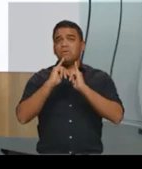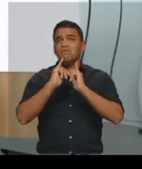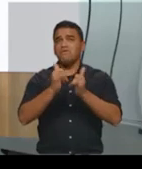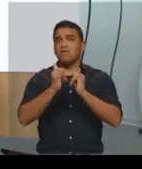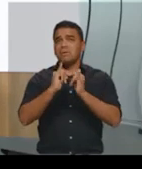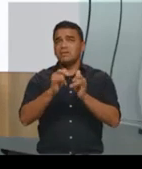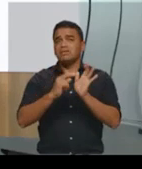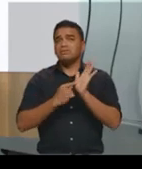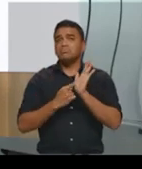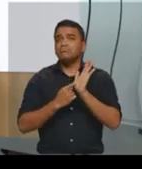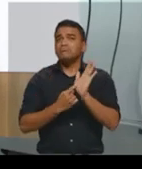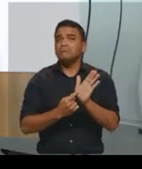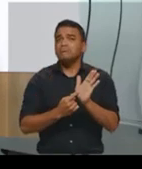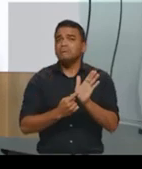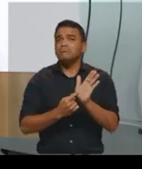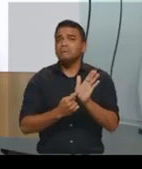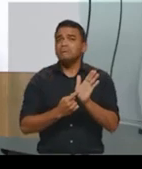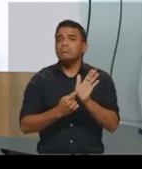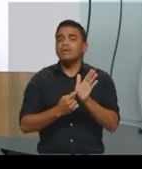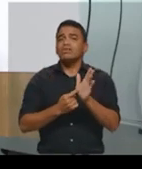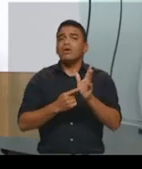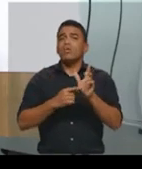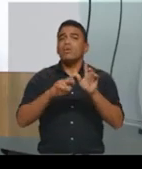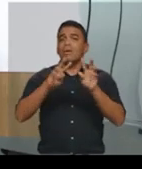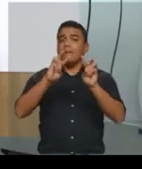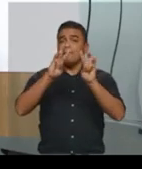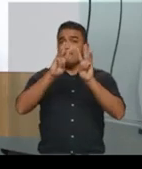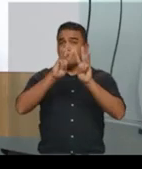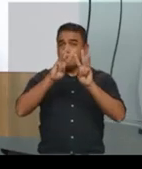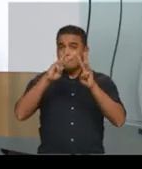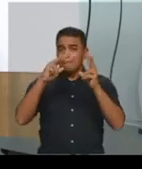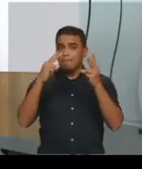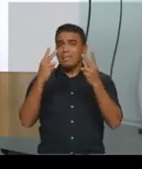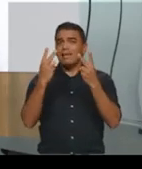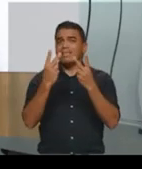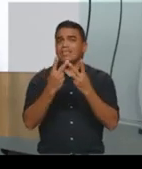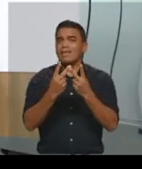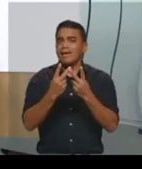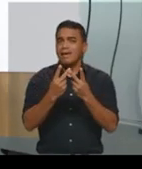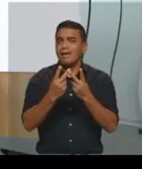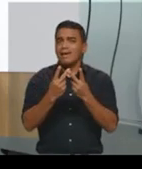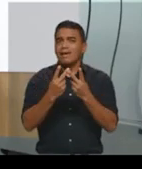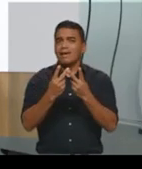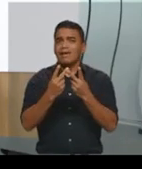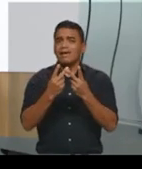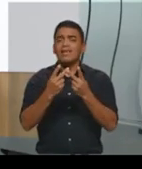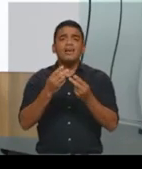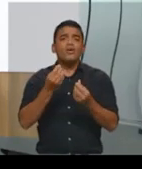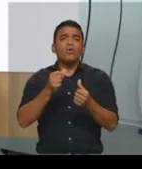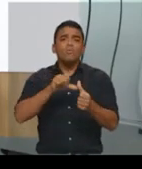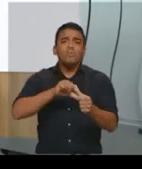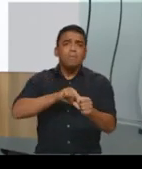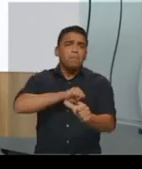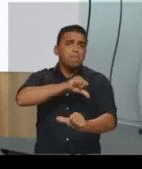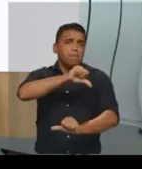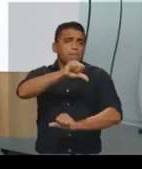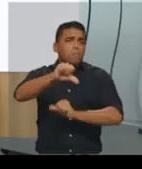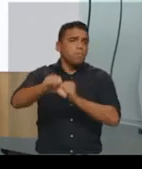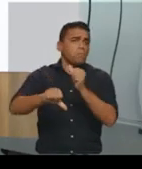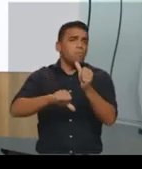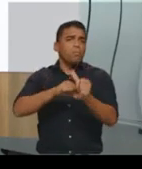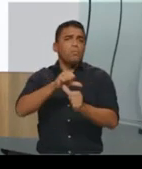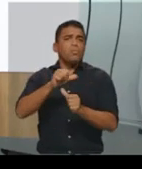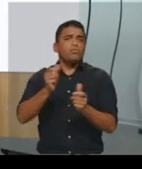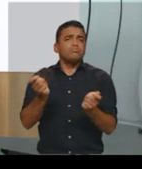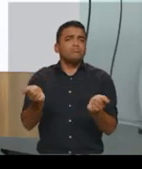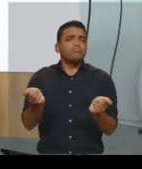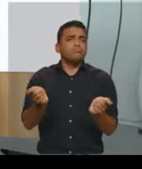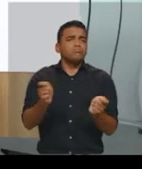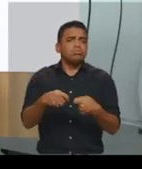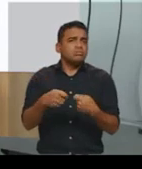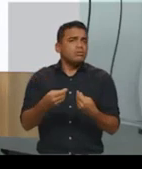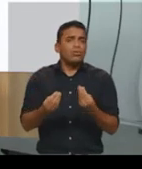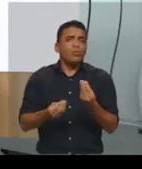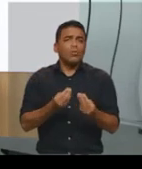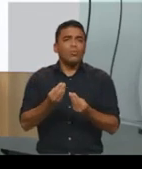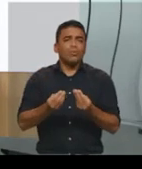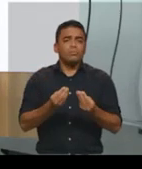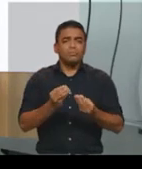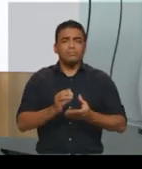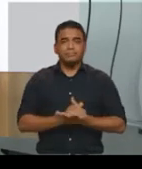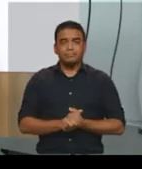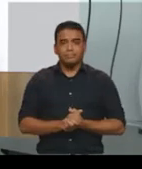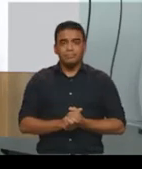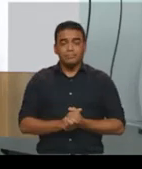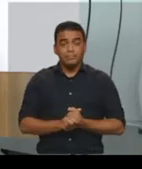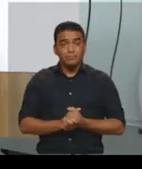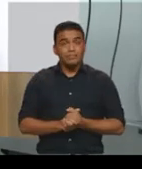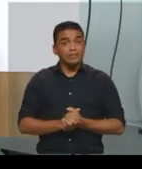informações sobre a matéria e também sobre as transformações que aquela matéria é capaz de sofrer.